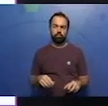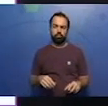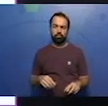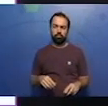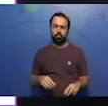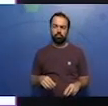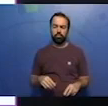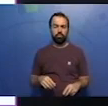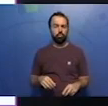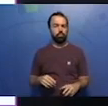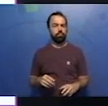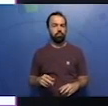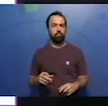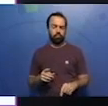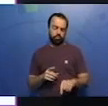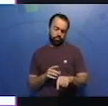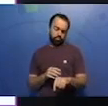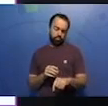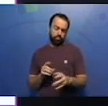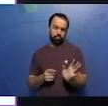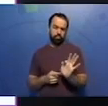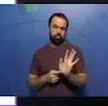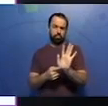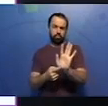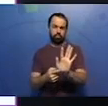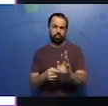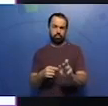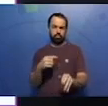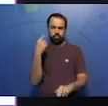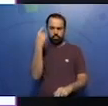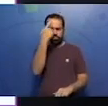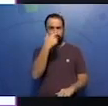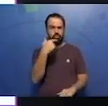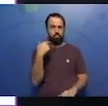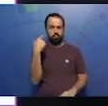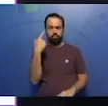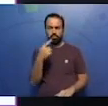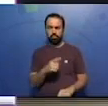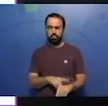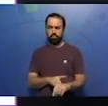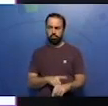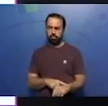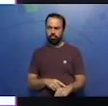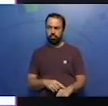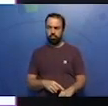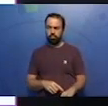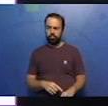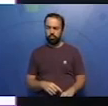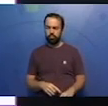maioria deles, a indicação das horas segue a sequência numérica de, olha aqui,